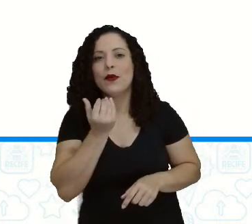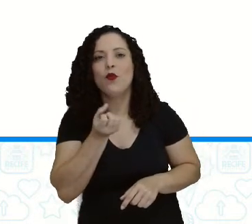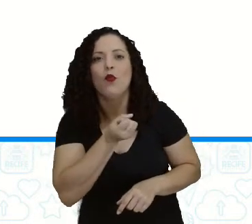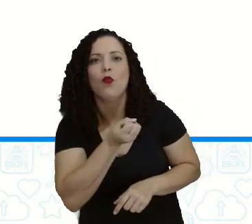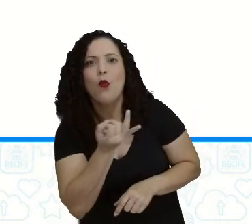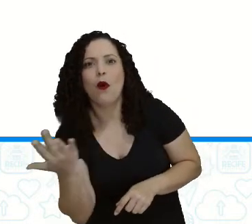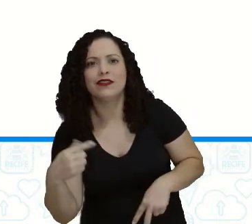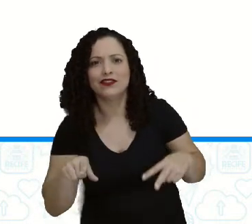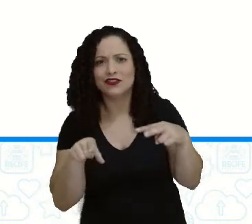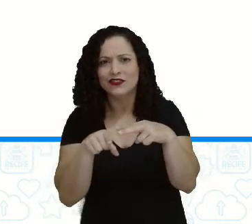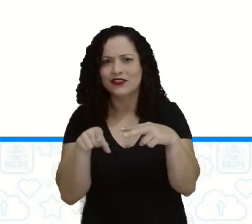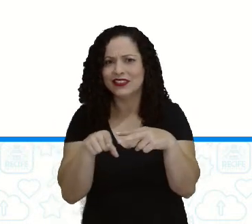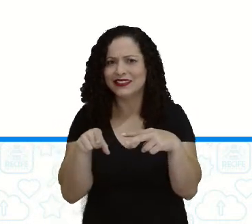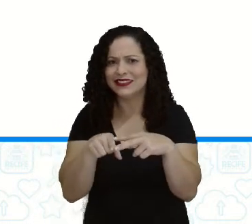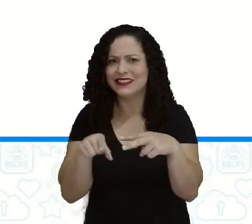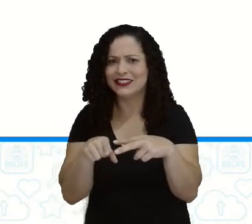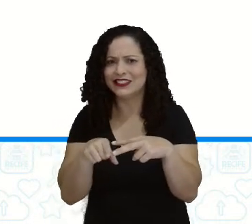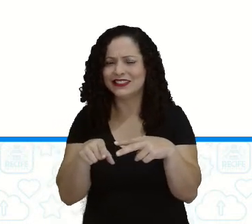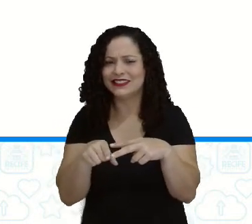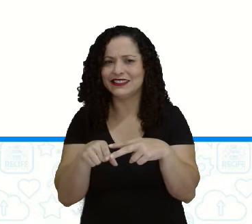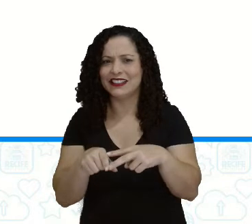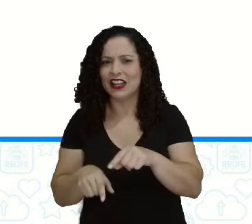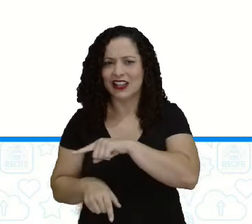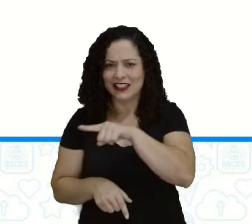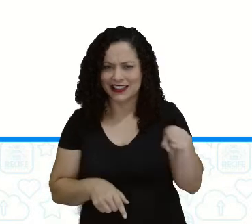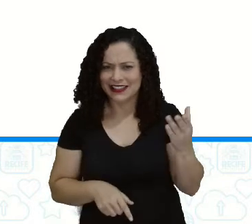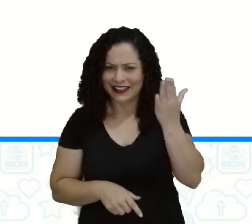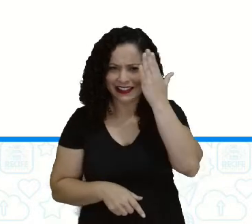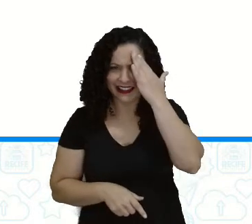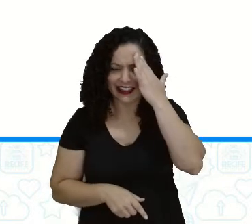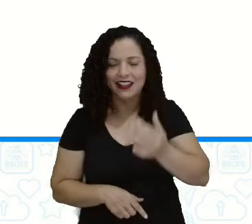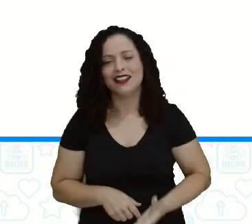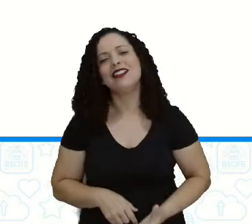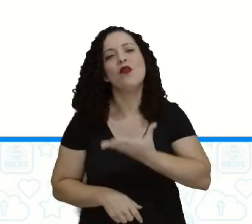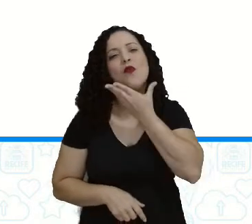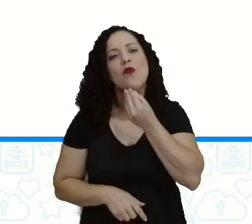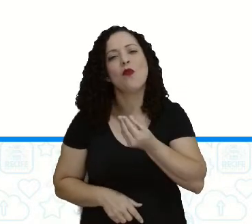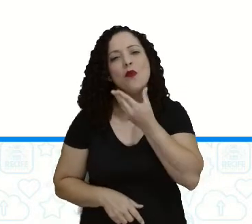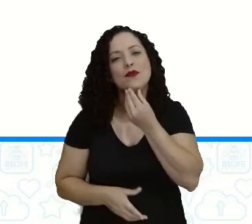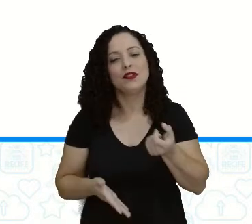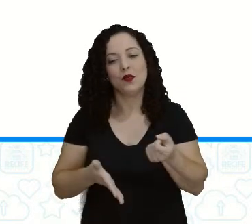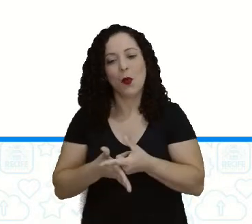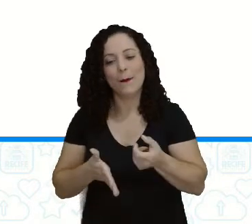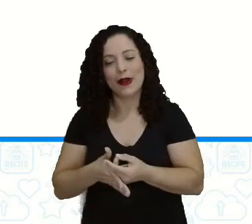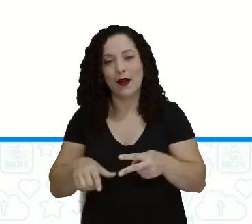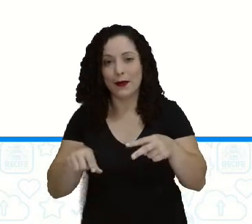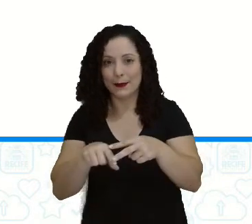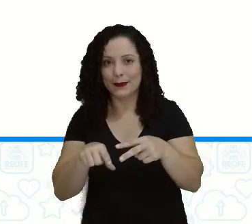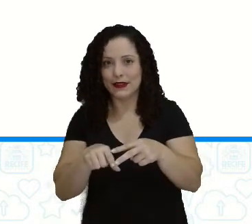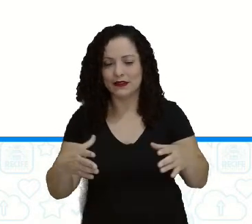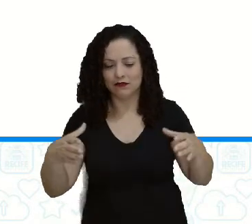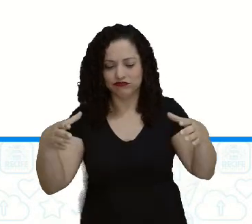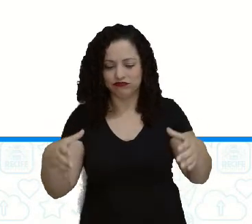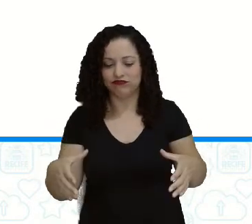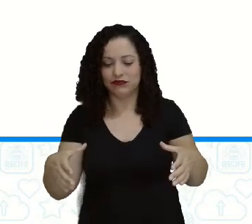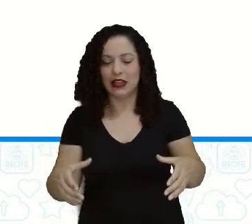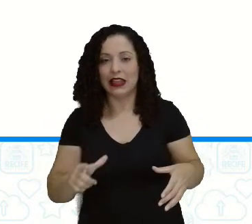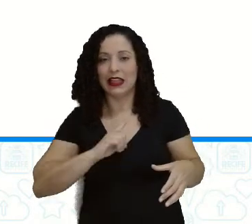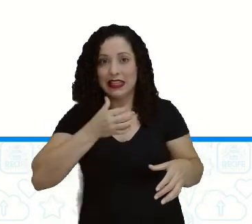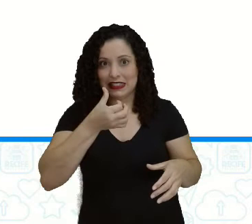comeu? Vocês conseguiram entender? Gustavo comprou uma pizza média com